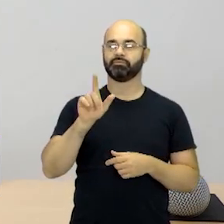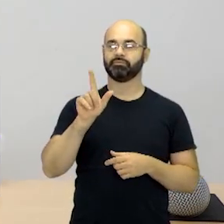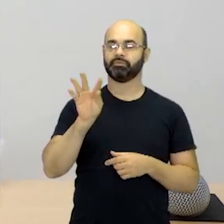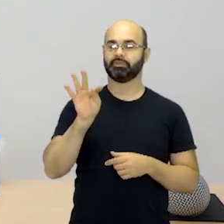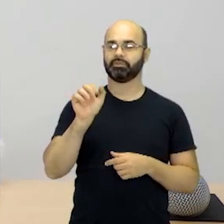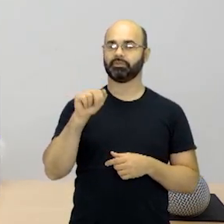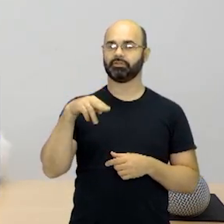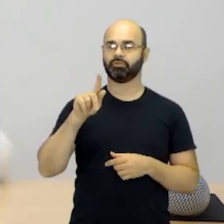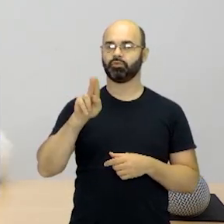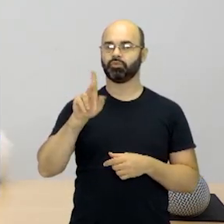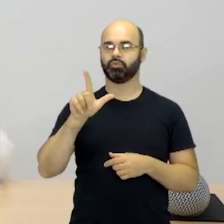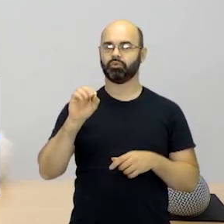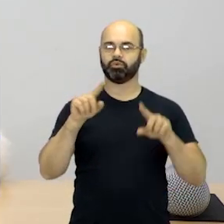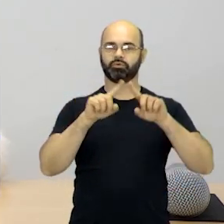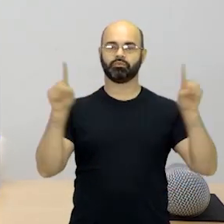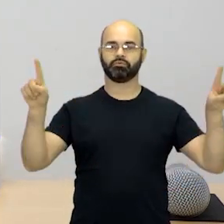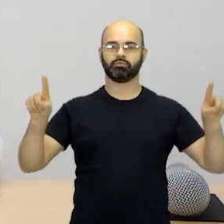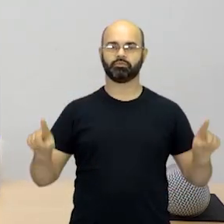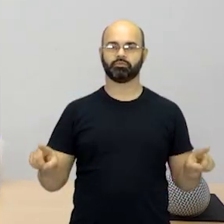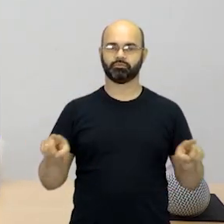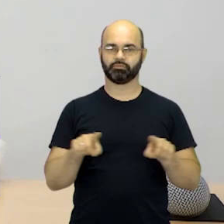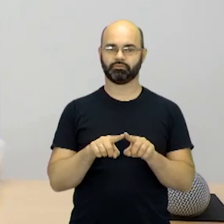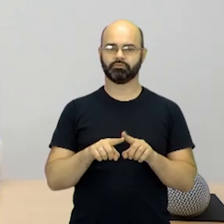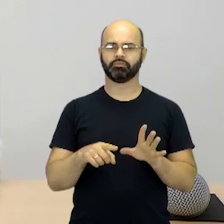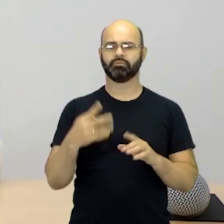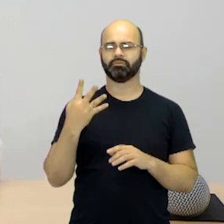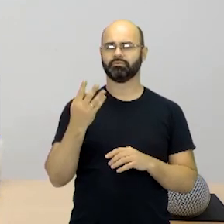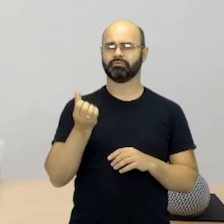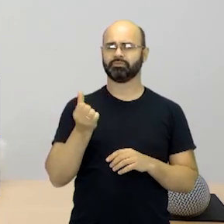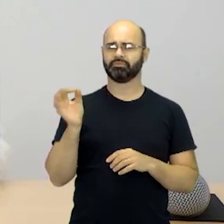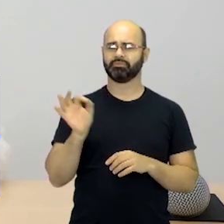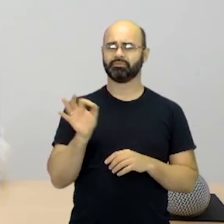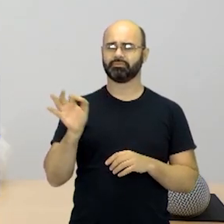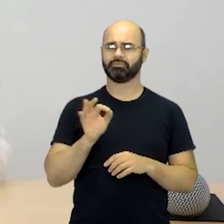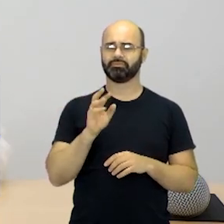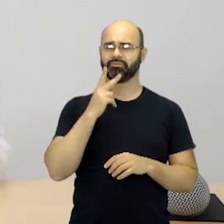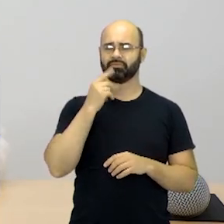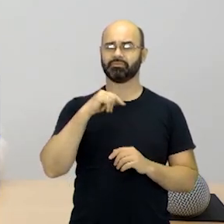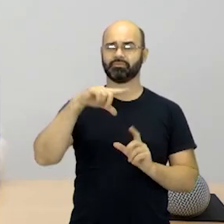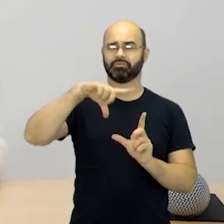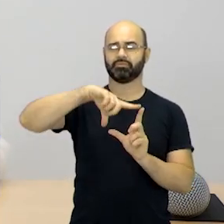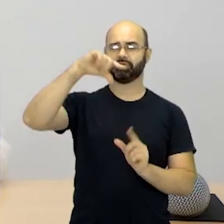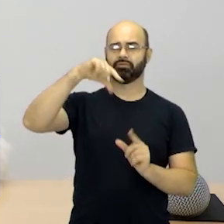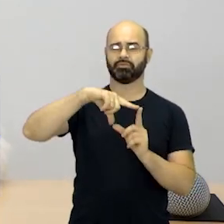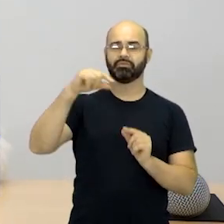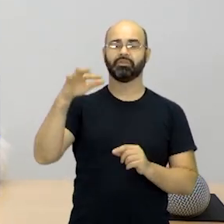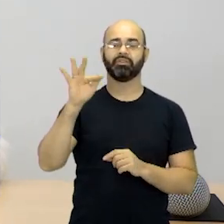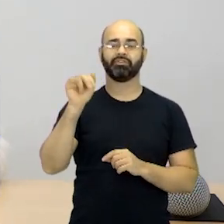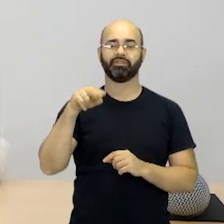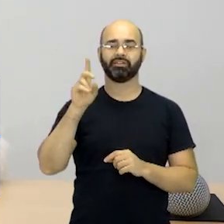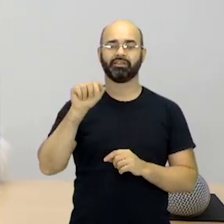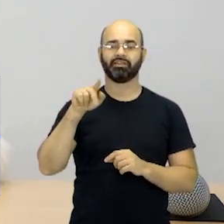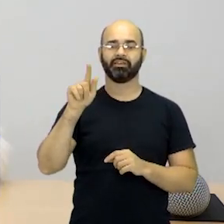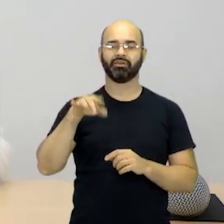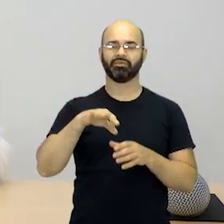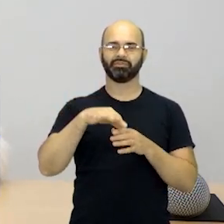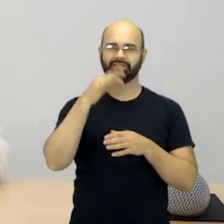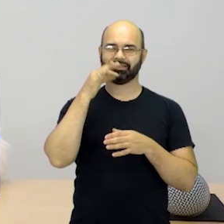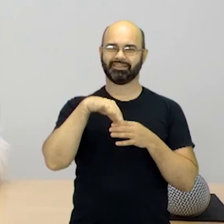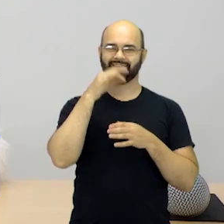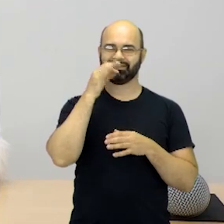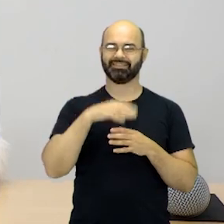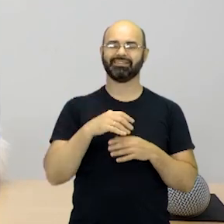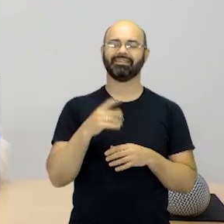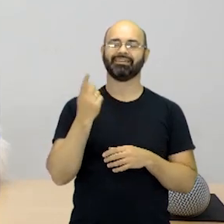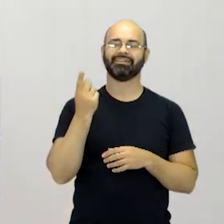retângulos e aí tá meio confuso aqui com 46% losangos. E os fandangos ficaram para 12% aí. Os